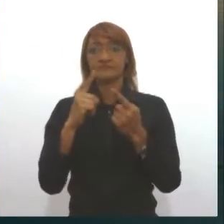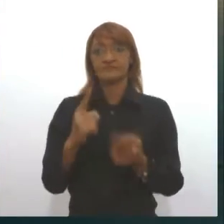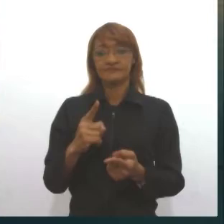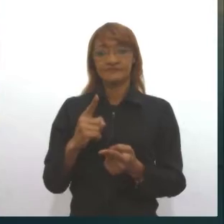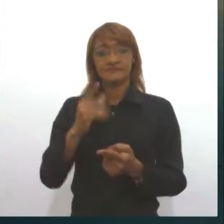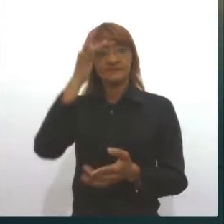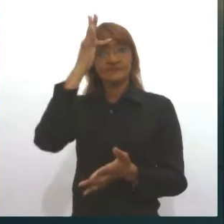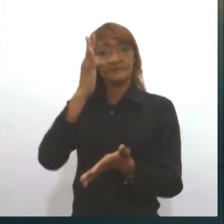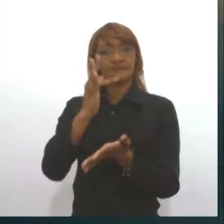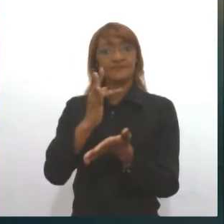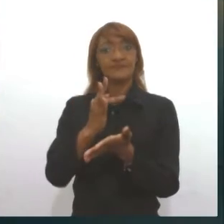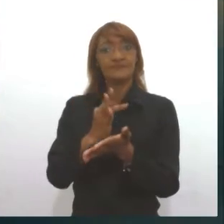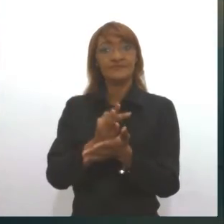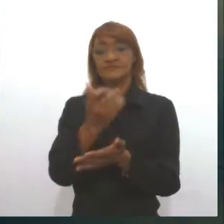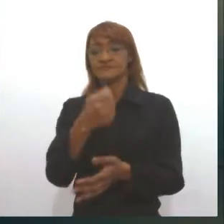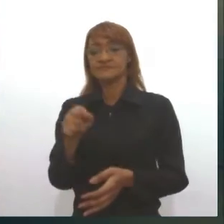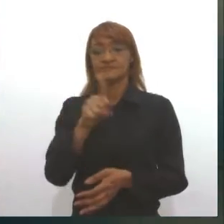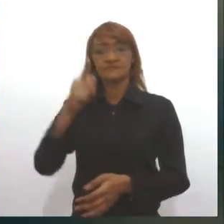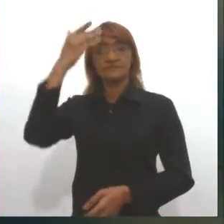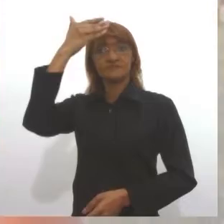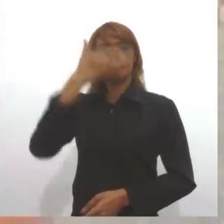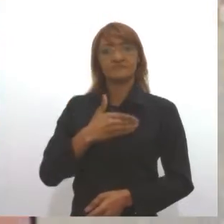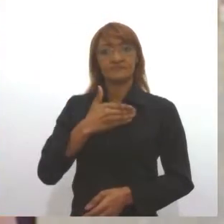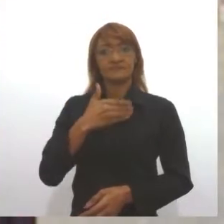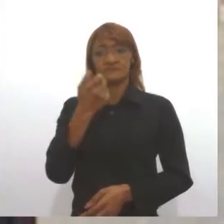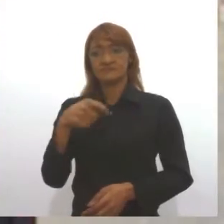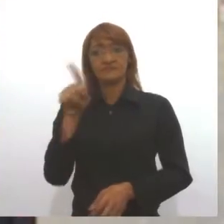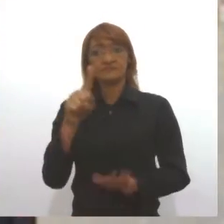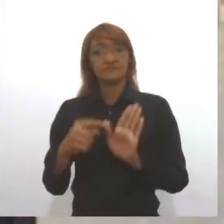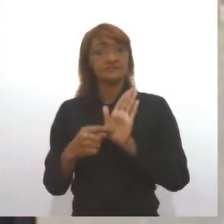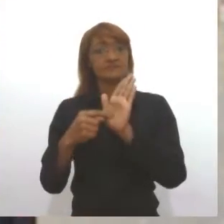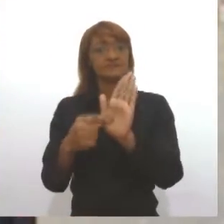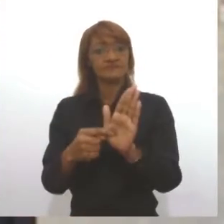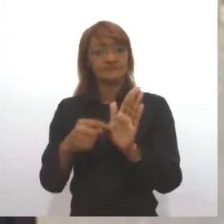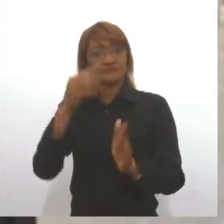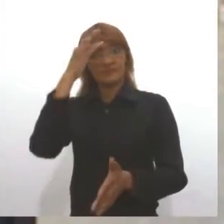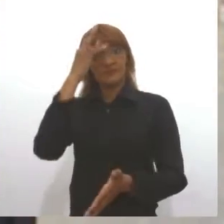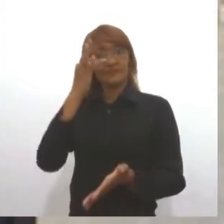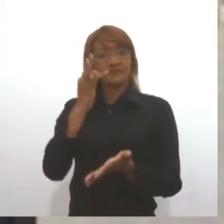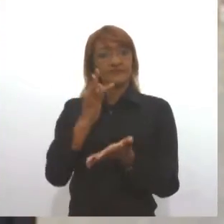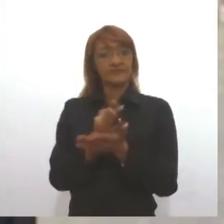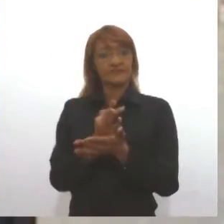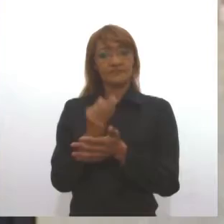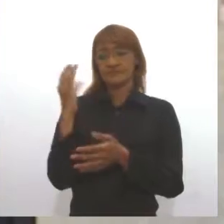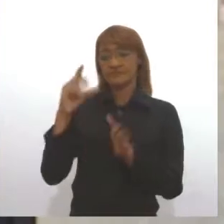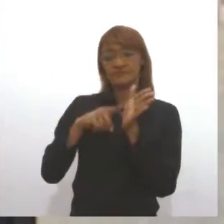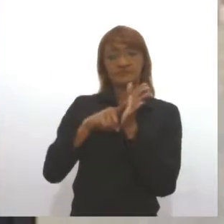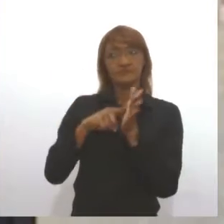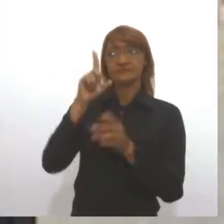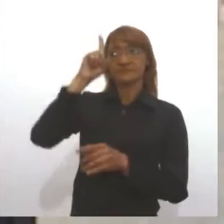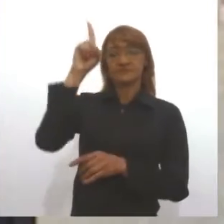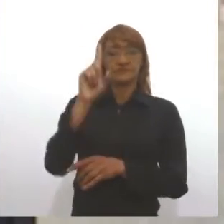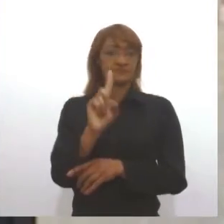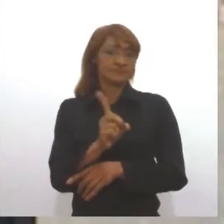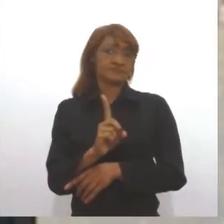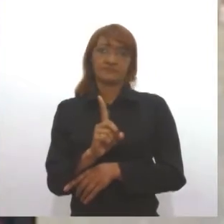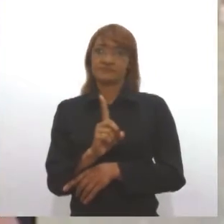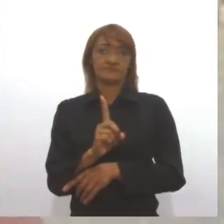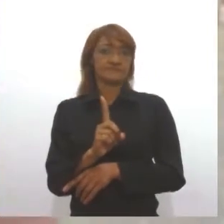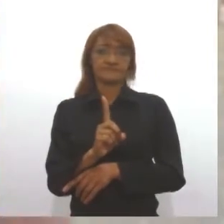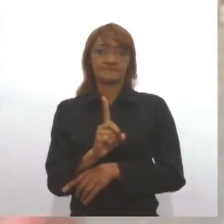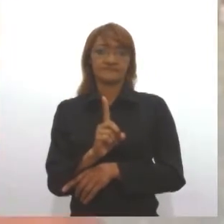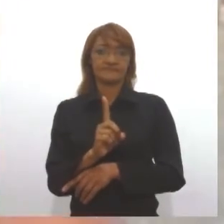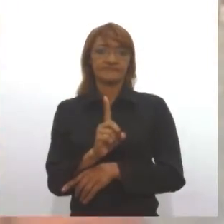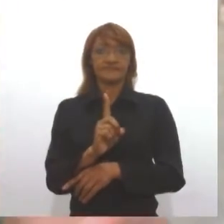não é provada, ela não é demonstrada. A fé não é a ciência de Deus, teologia não é a ciência de Deus.